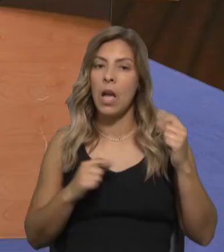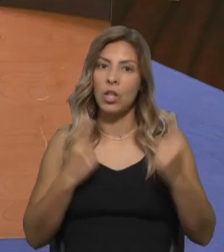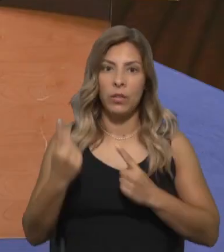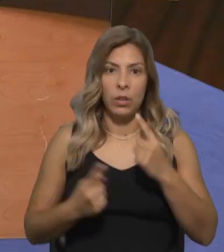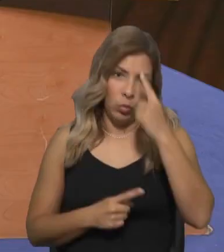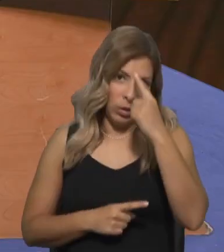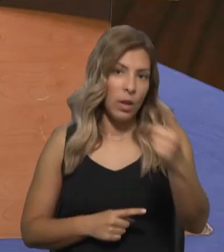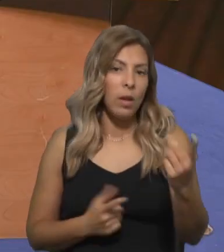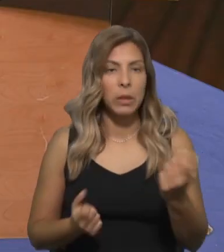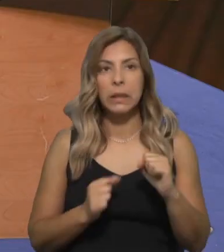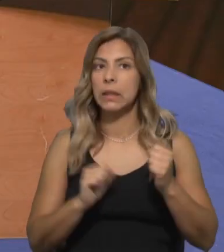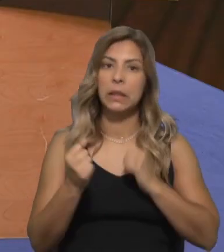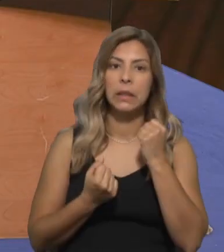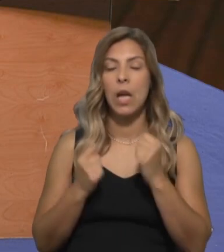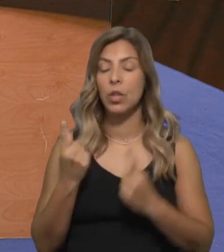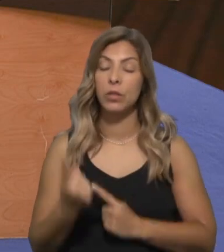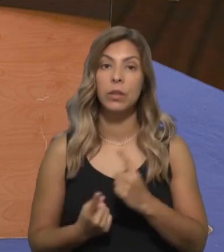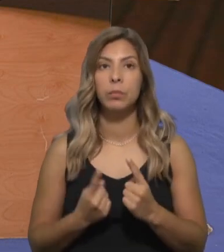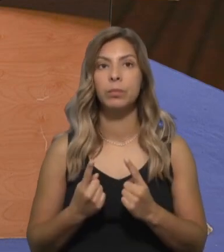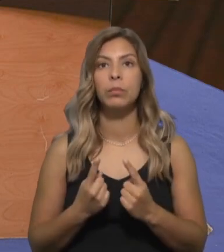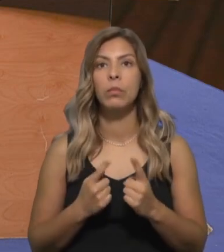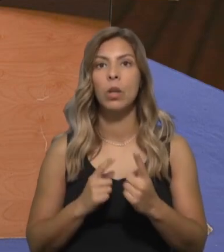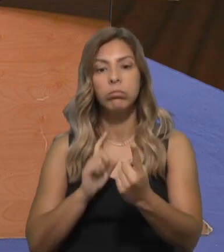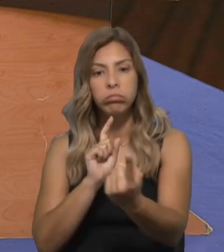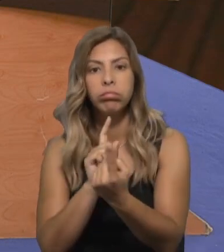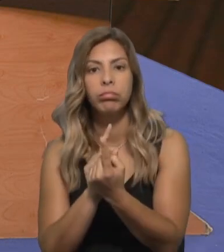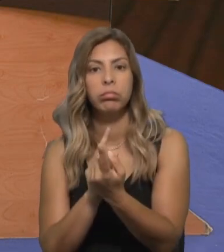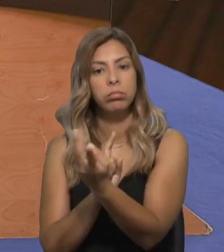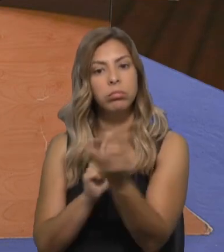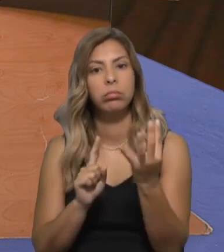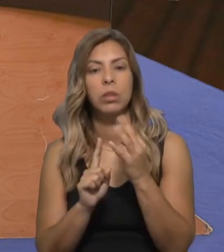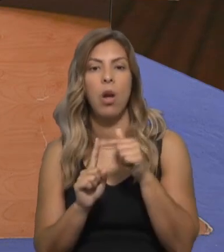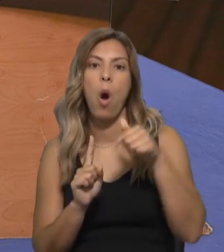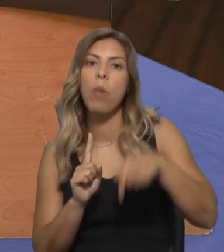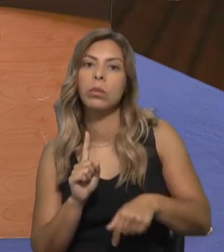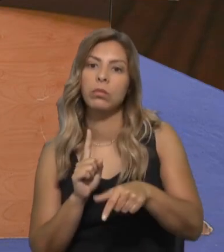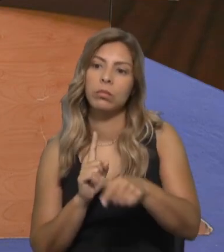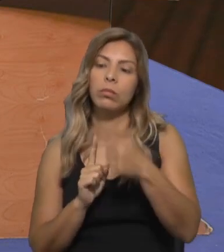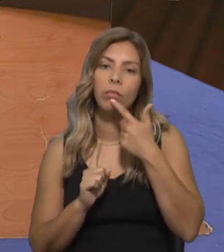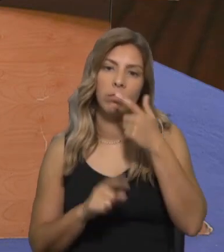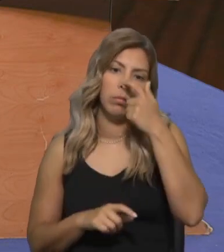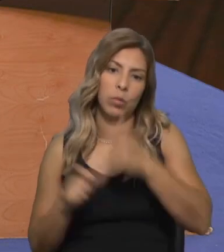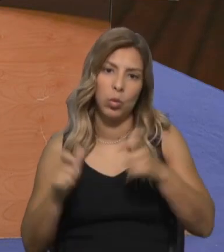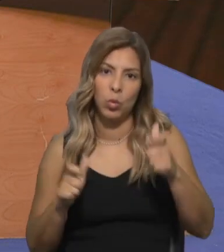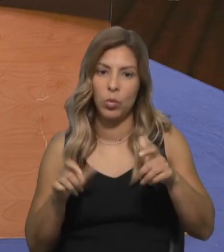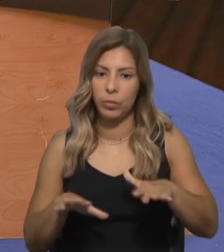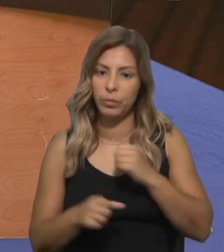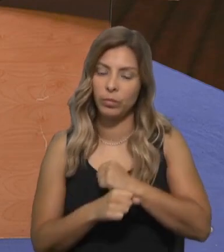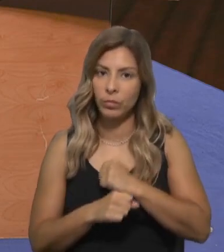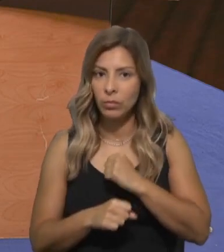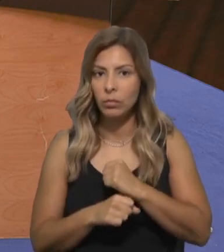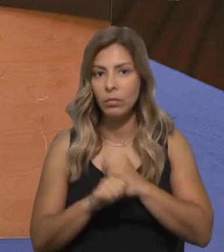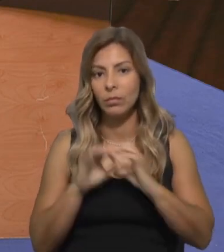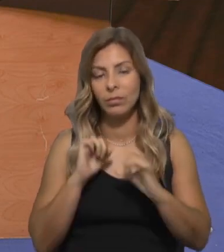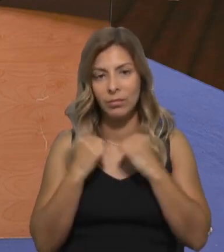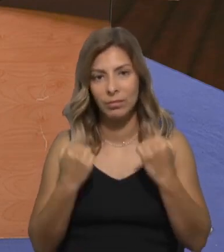sabes, e, portanto, ele ter sido logo a primeira audiência, ser com aqueles que tiveram a acompanhar estes acontecimentos e